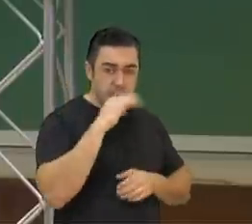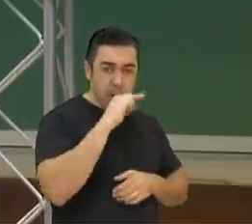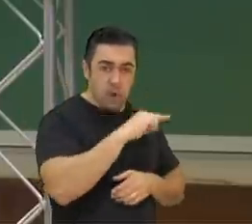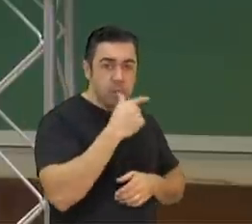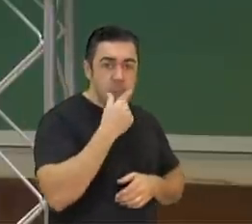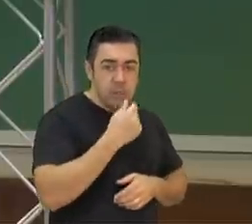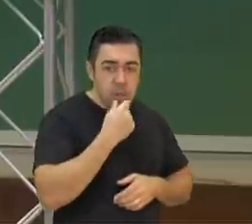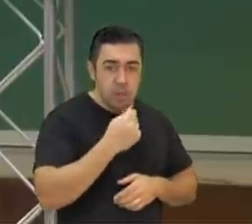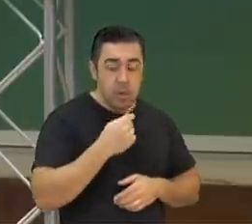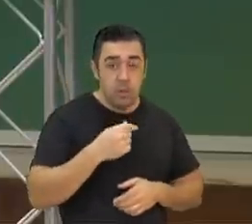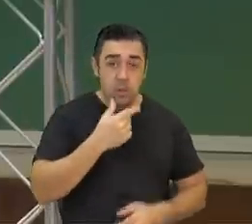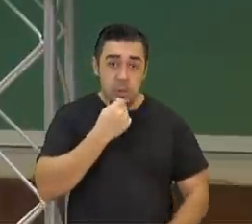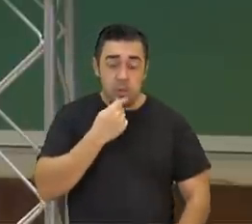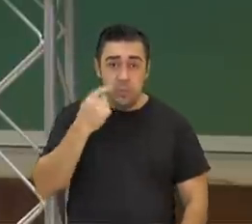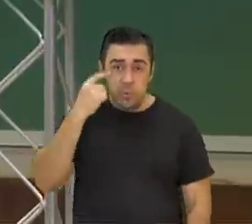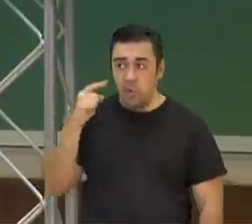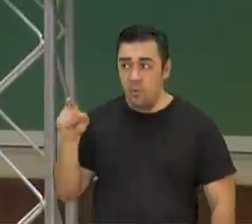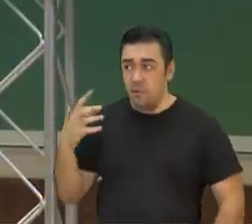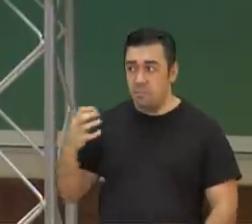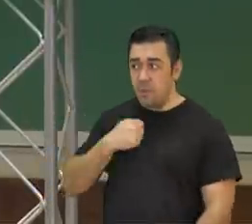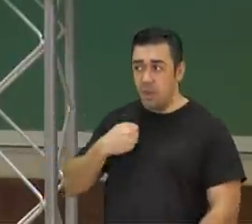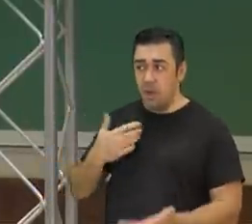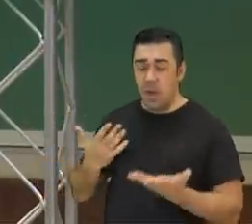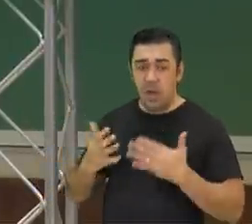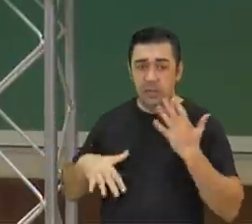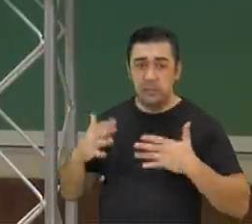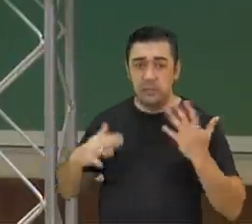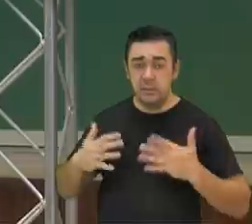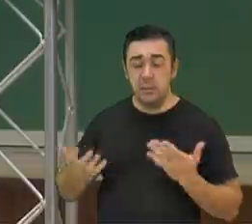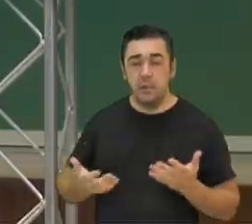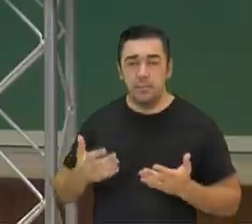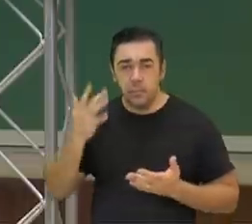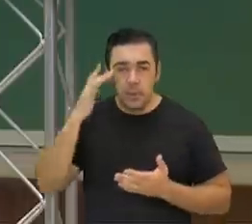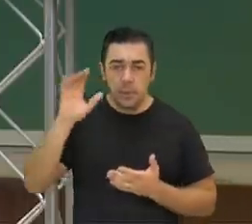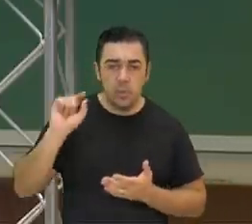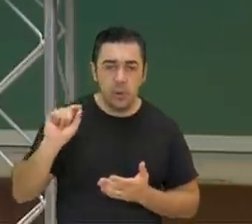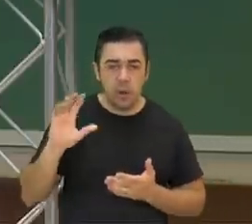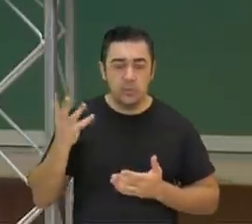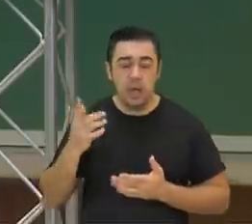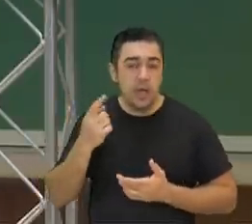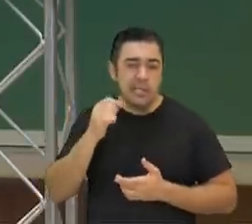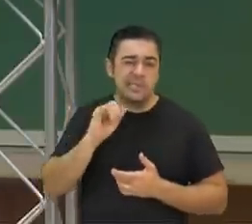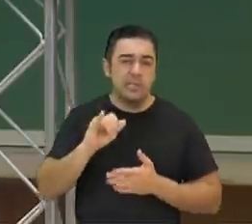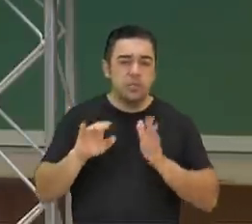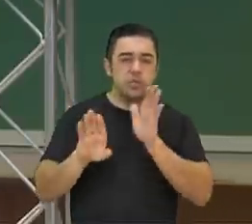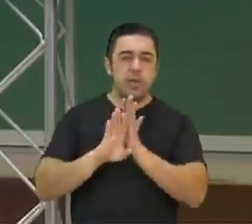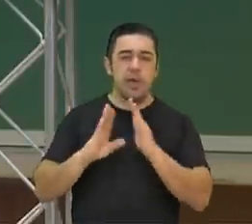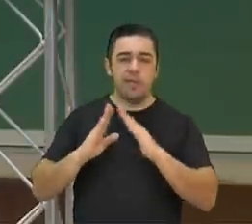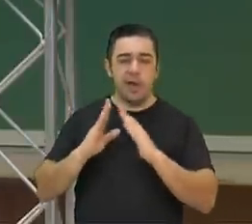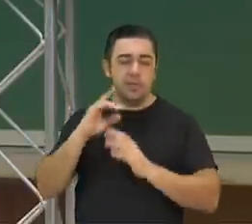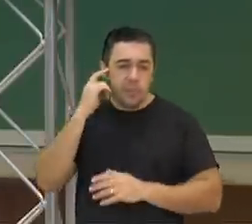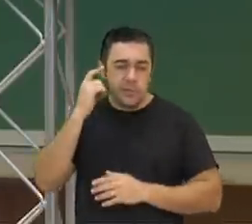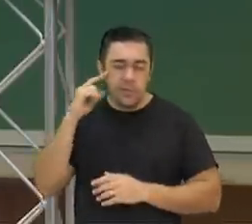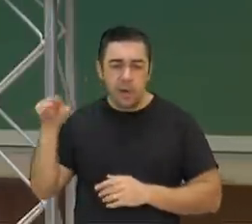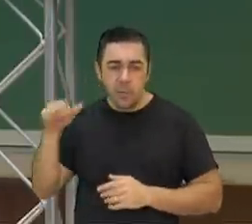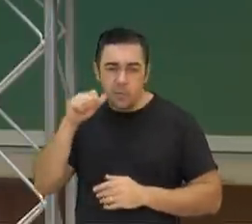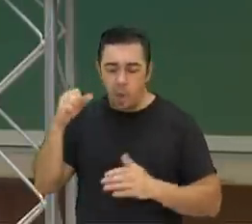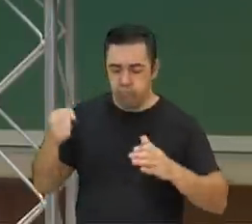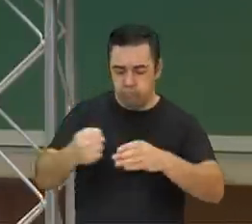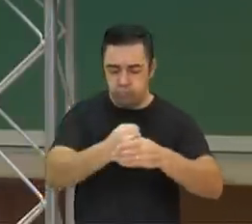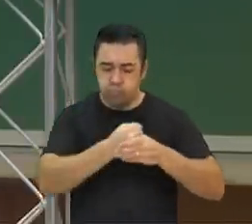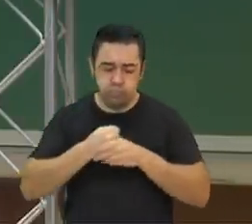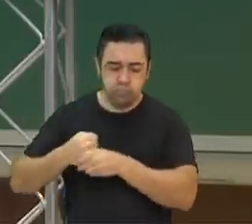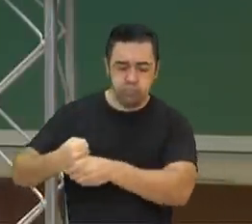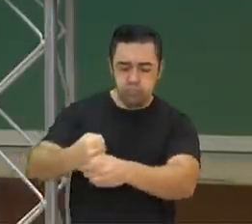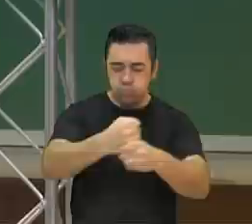bruxa, ele achava que se pegasse ela desprevenida, ia verificar que ela estava cozinhando algum tipo de veneno, alguma fórmula em